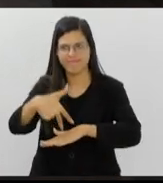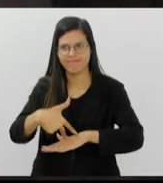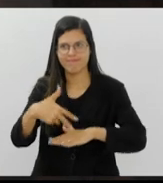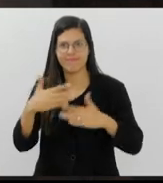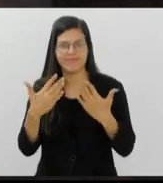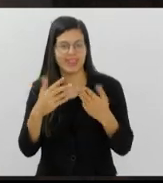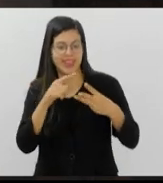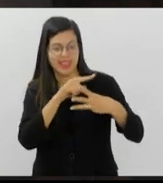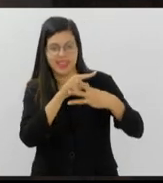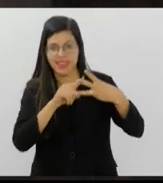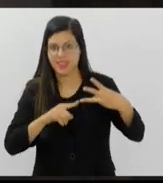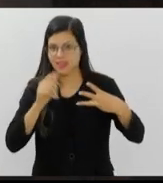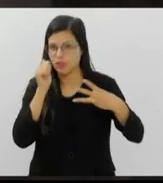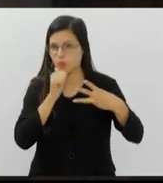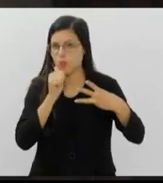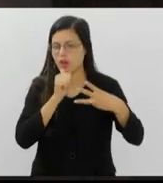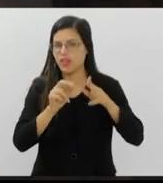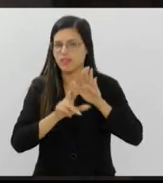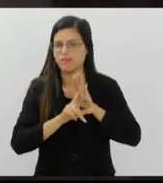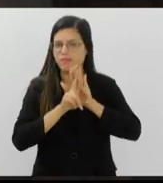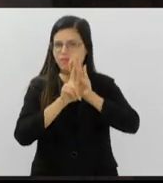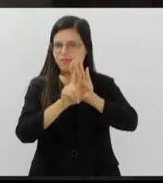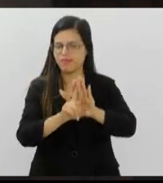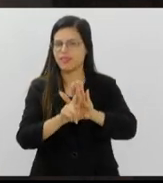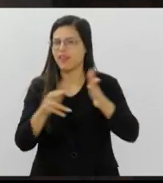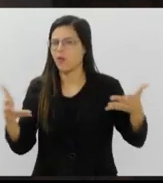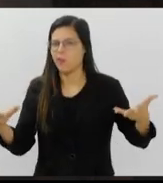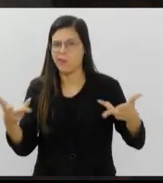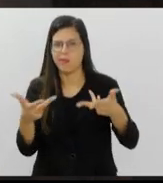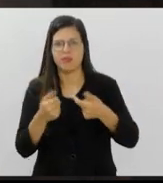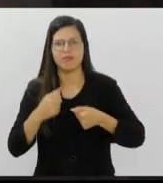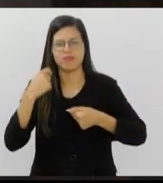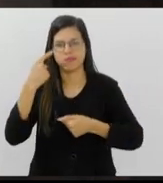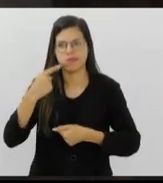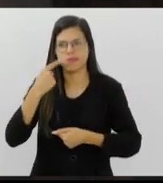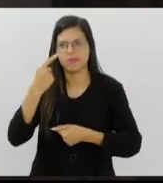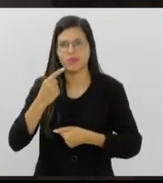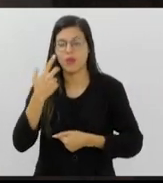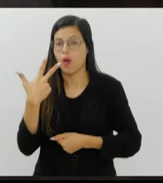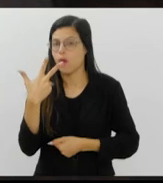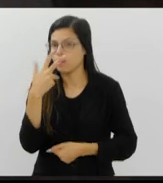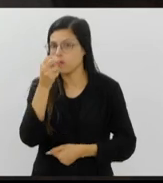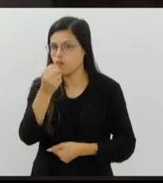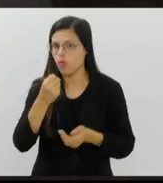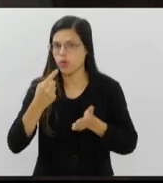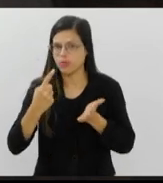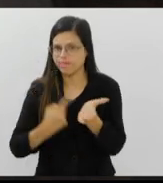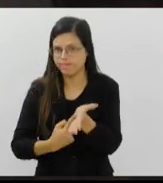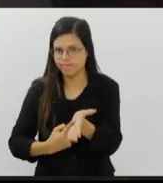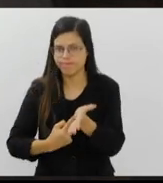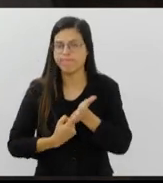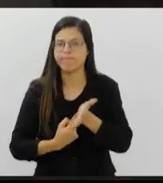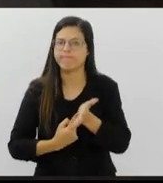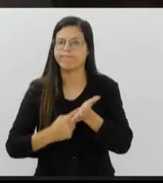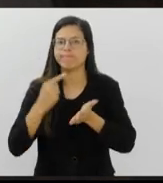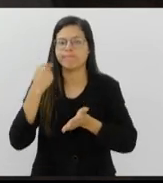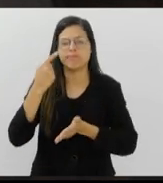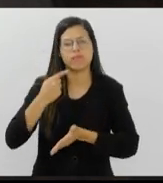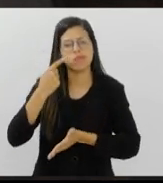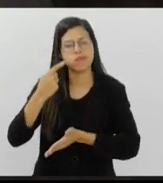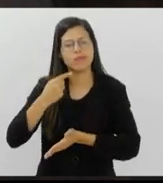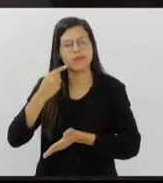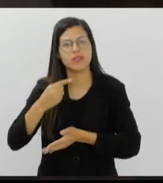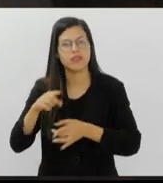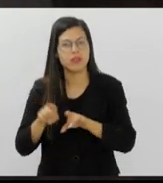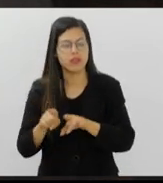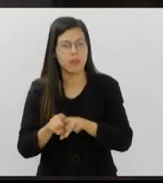três mulheres que representam a excelência da advocacia, a força do comprometimento com o direito e a